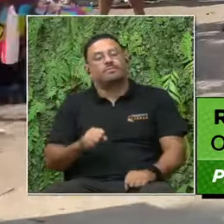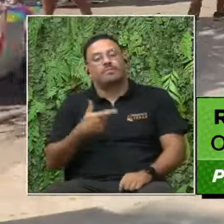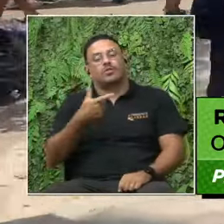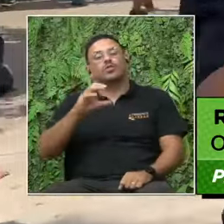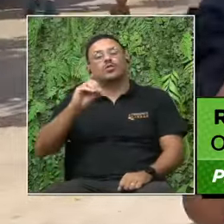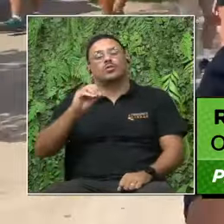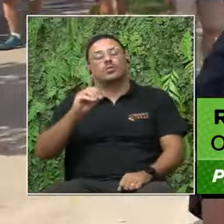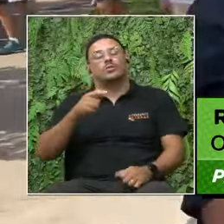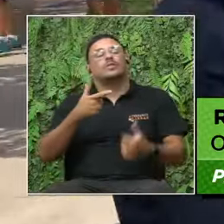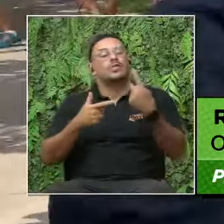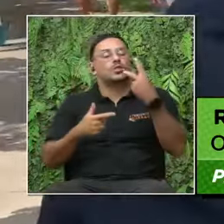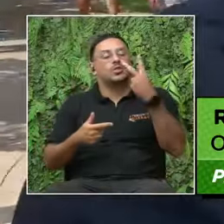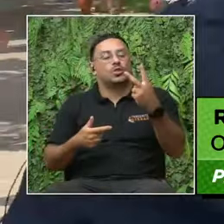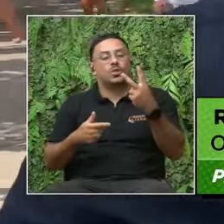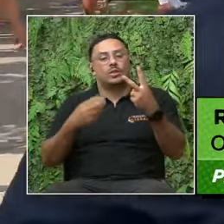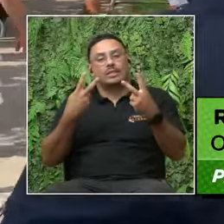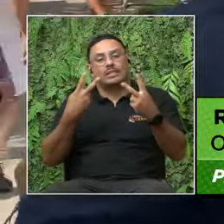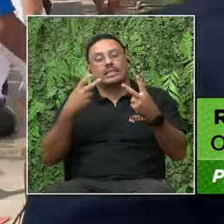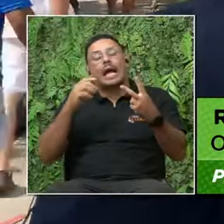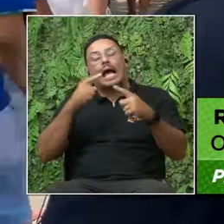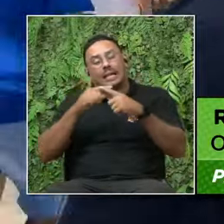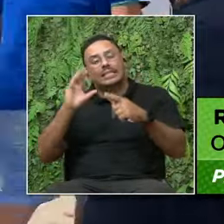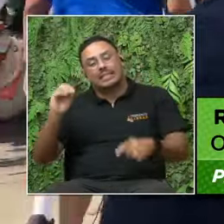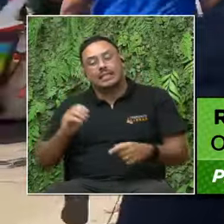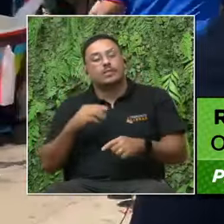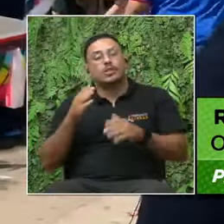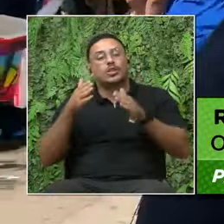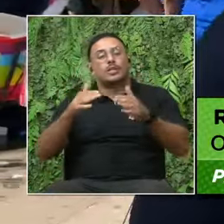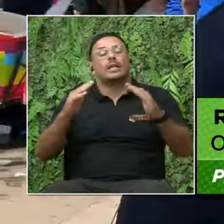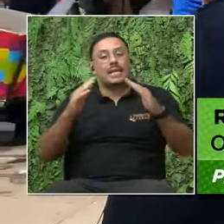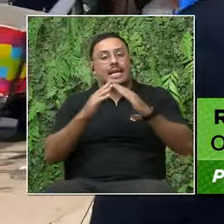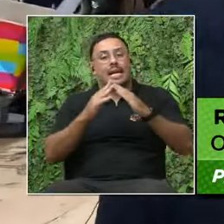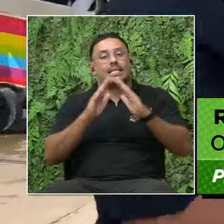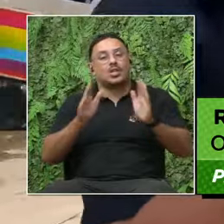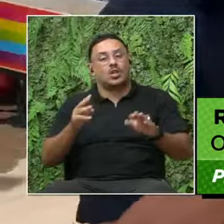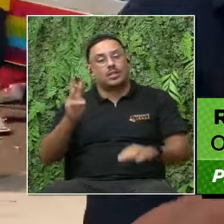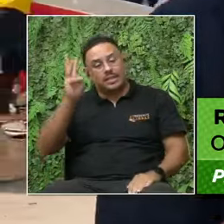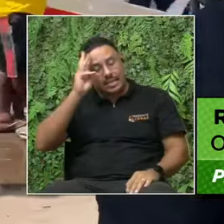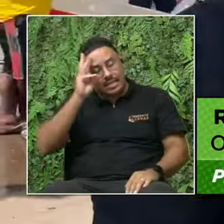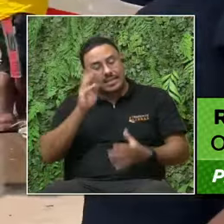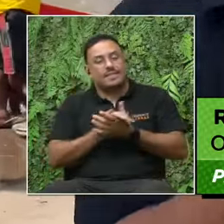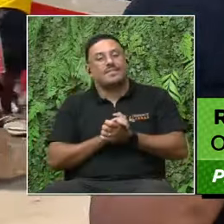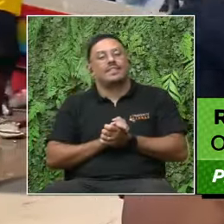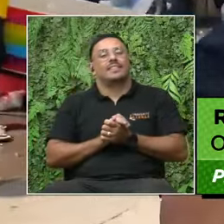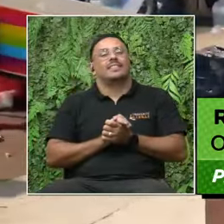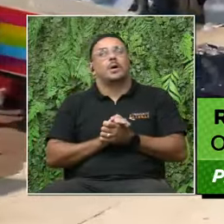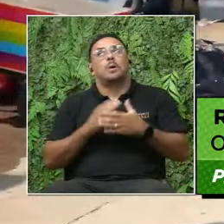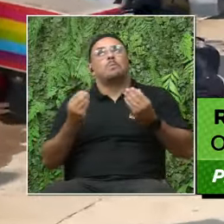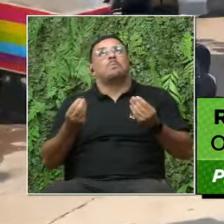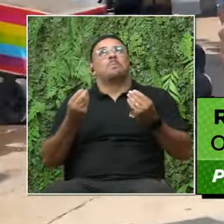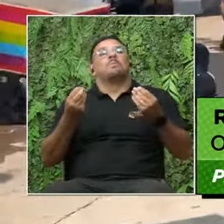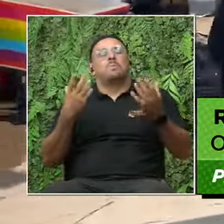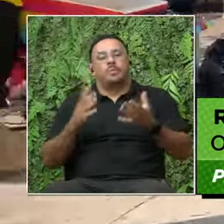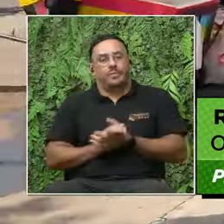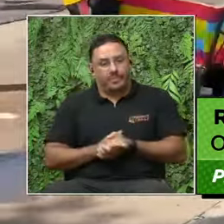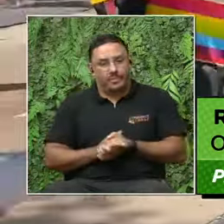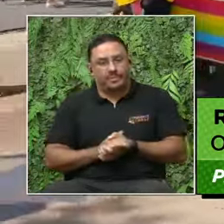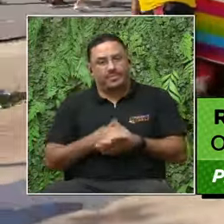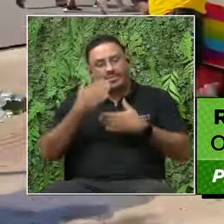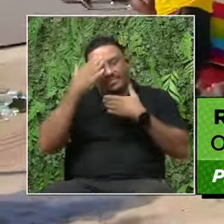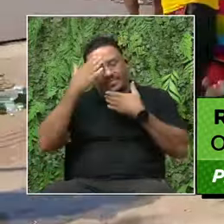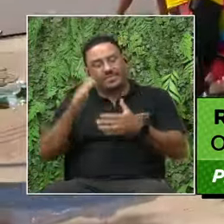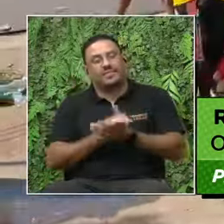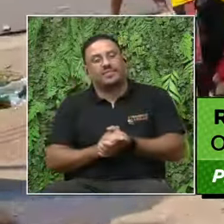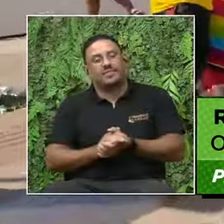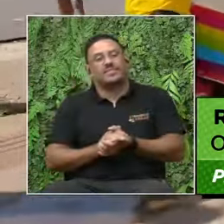e saí aqui fazendo a festa do cruzeirão Cabuloso eu chego em casa só terça-feira Deus é mais aí é bom demais obrigado